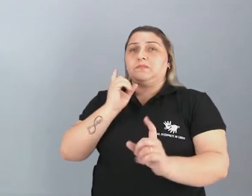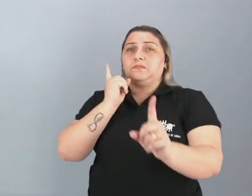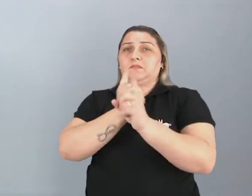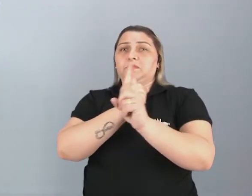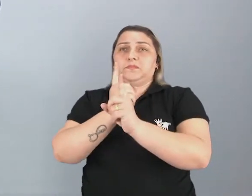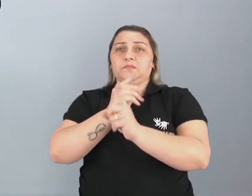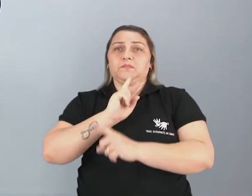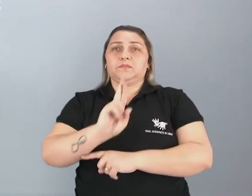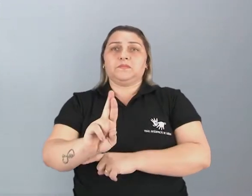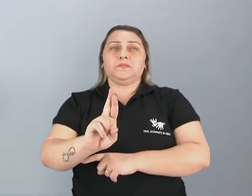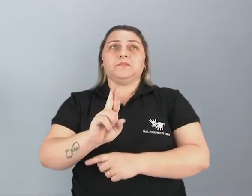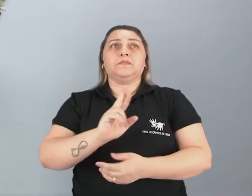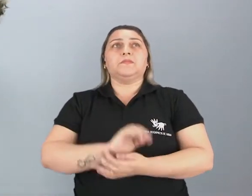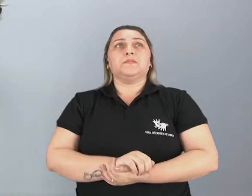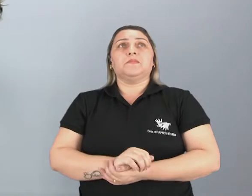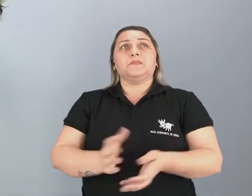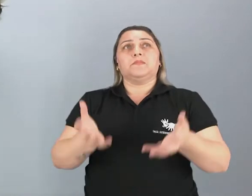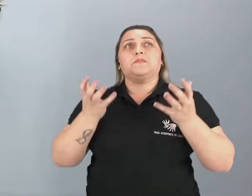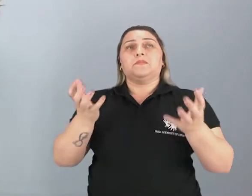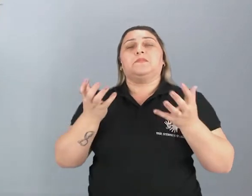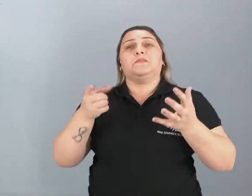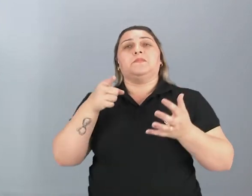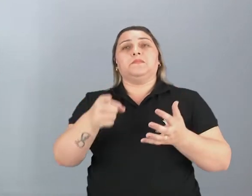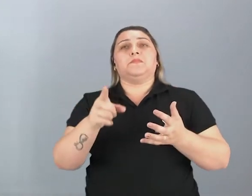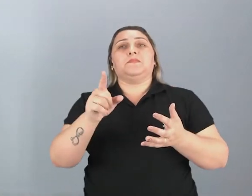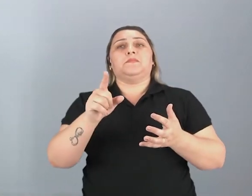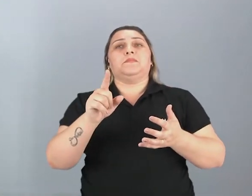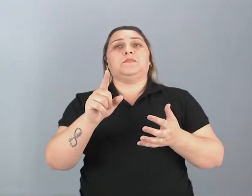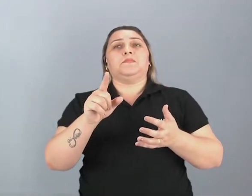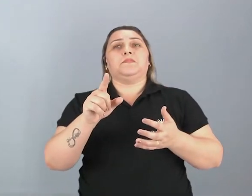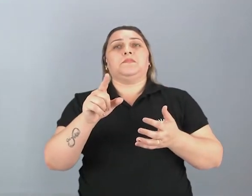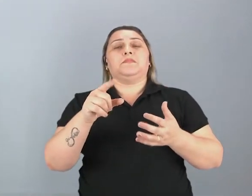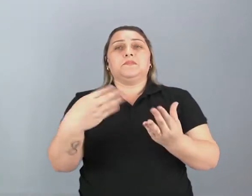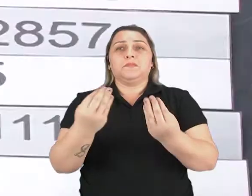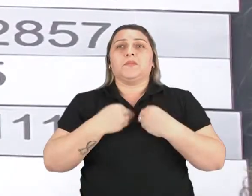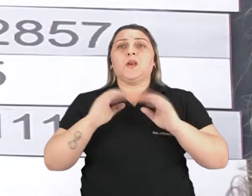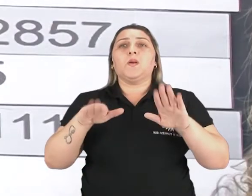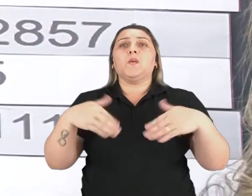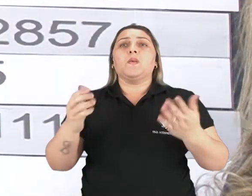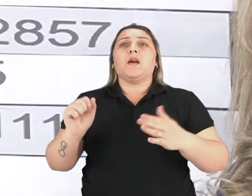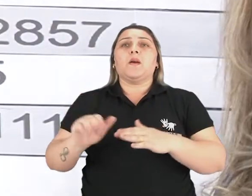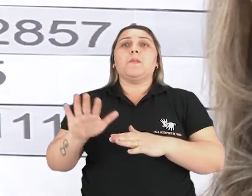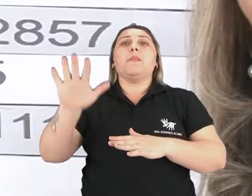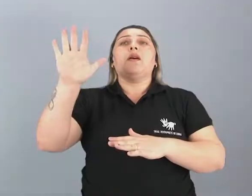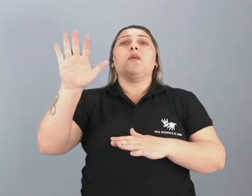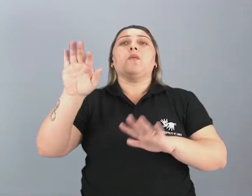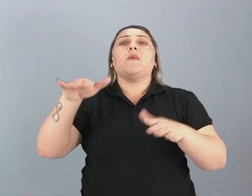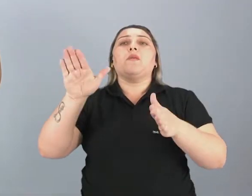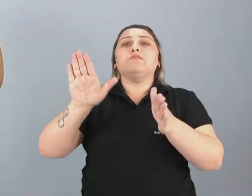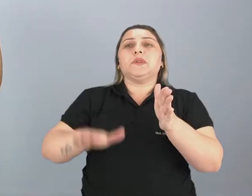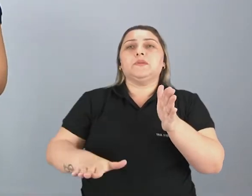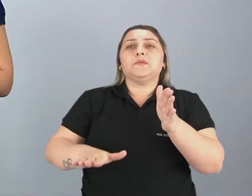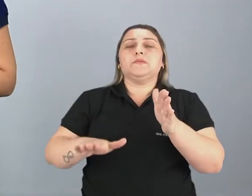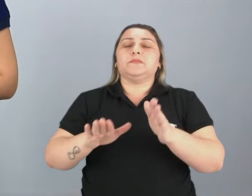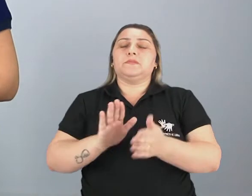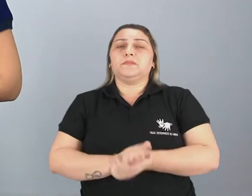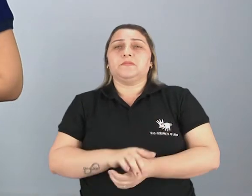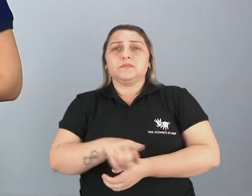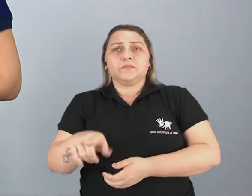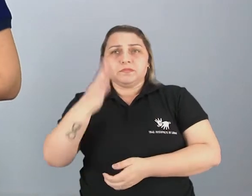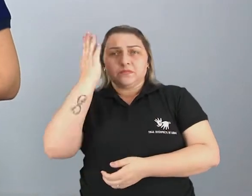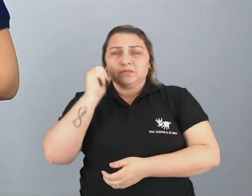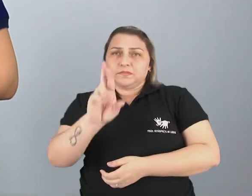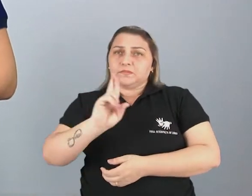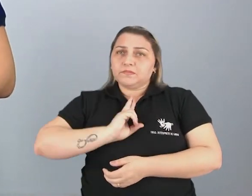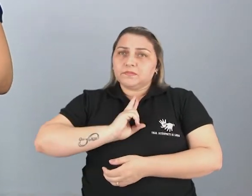as respostas, eu quero que você me diga qual é o maior e qual é o menor. Você